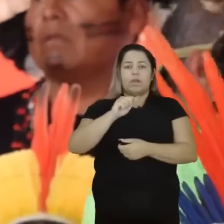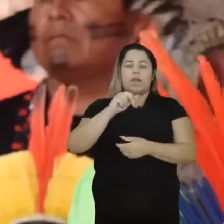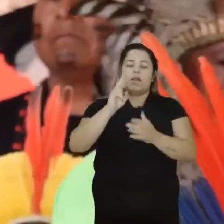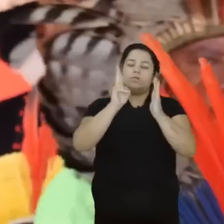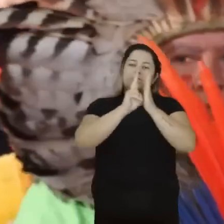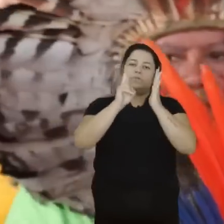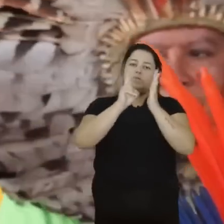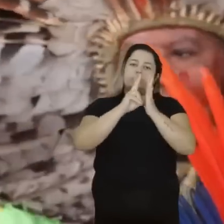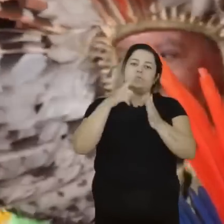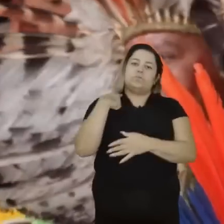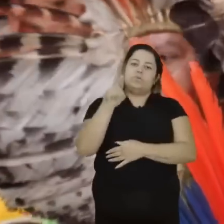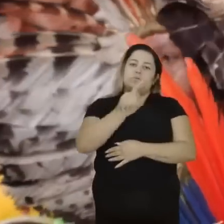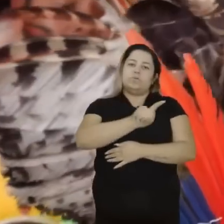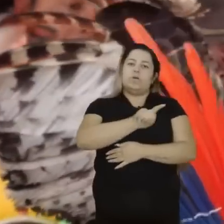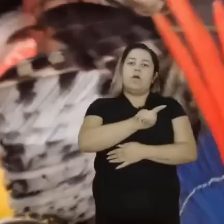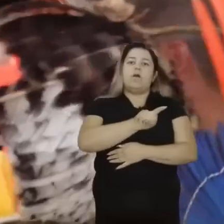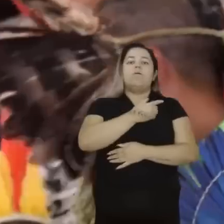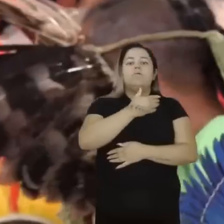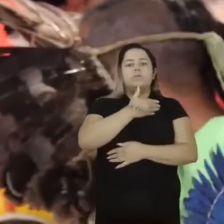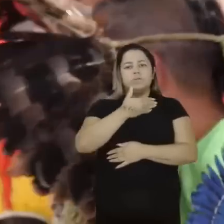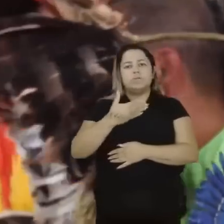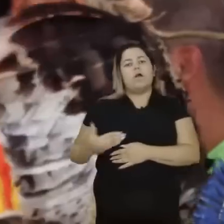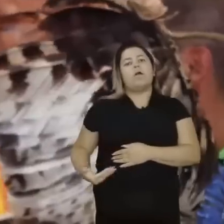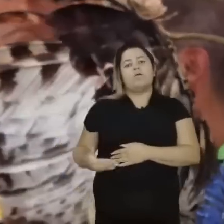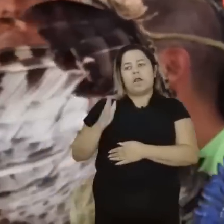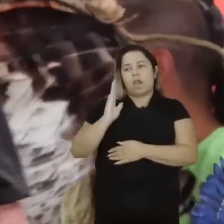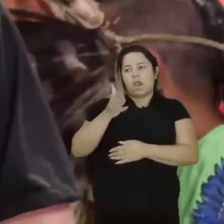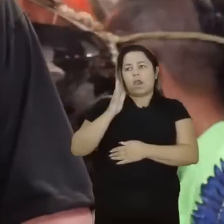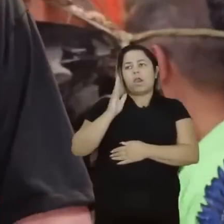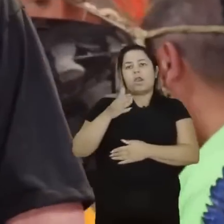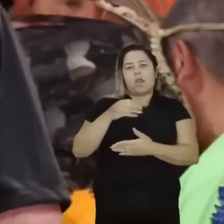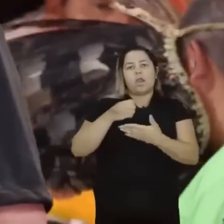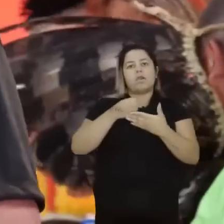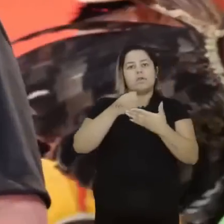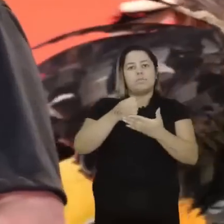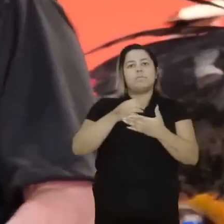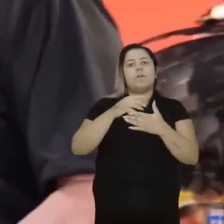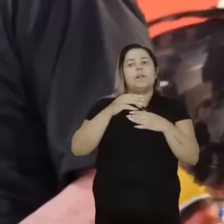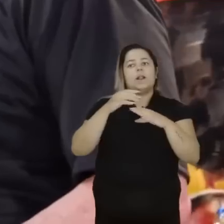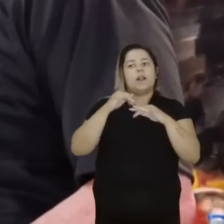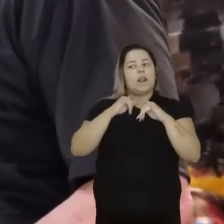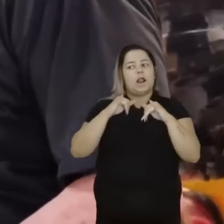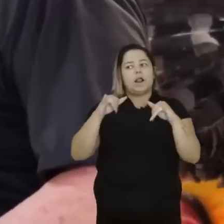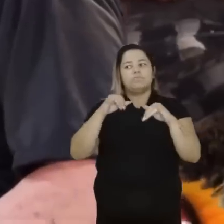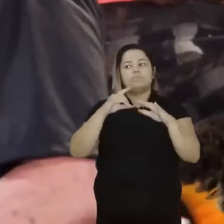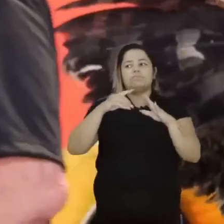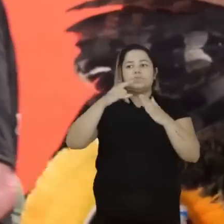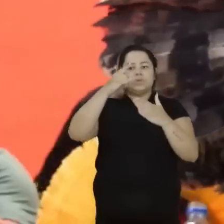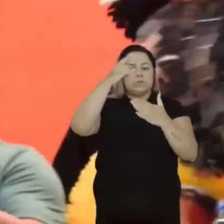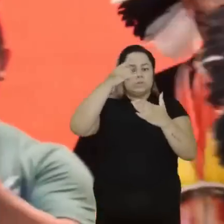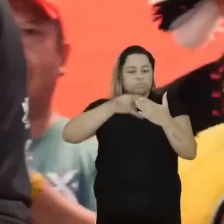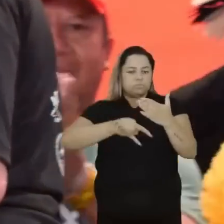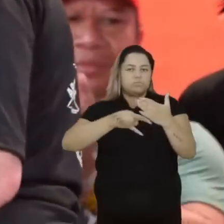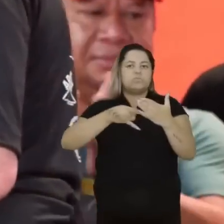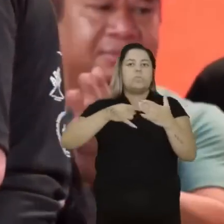governo, já está entregue o programa pela declaração que vocês fizeram